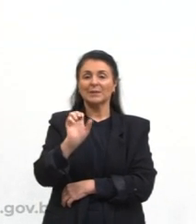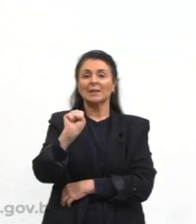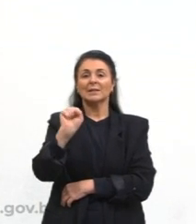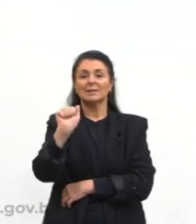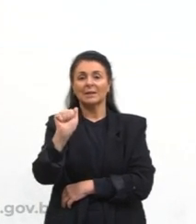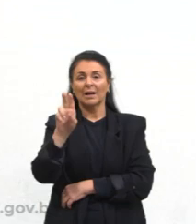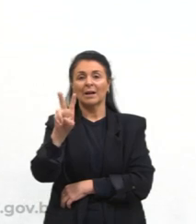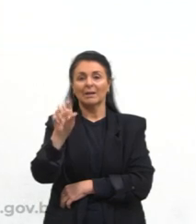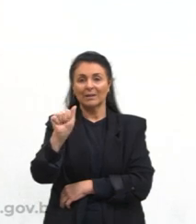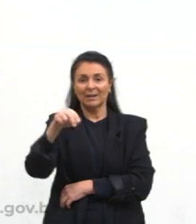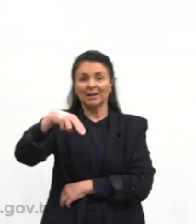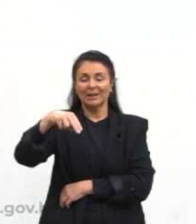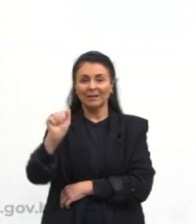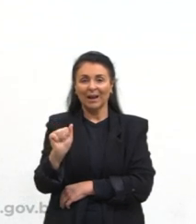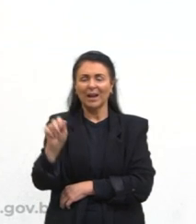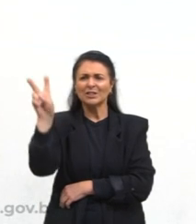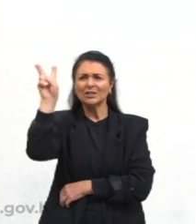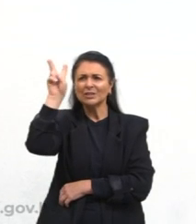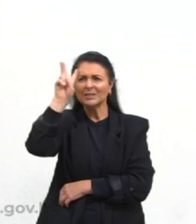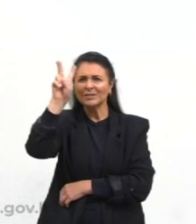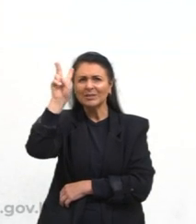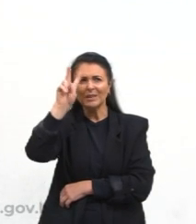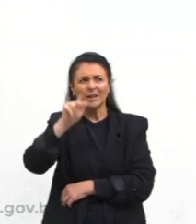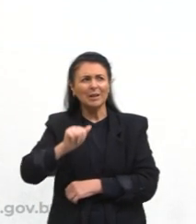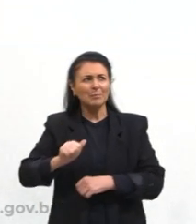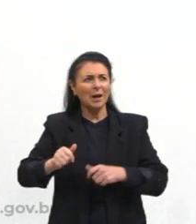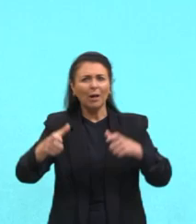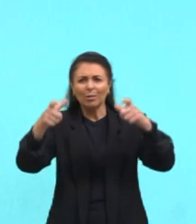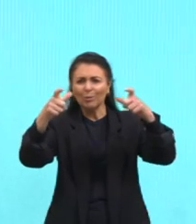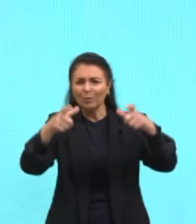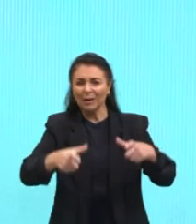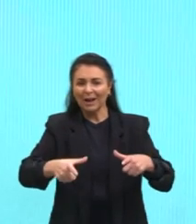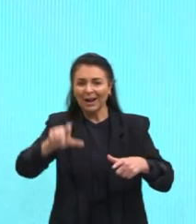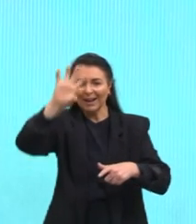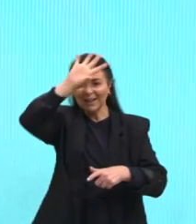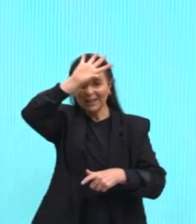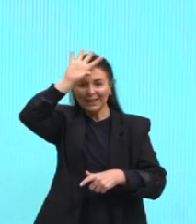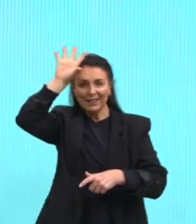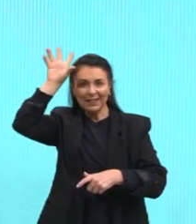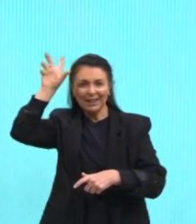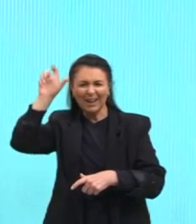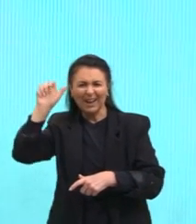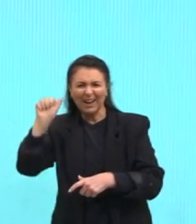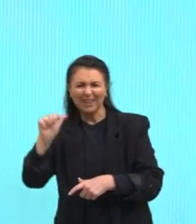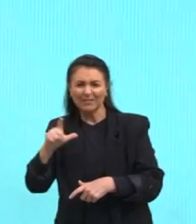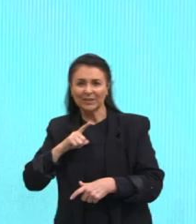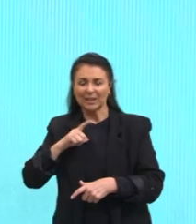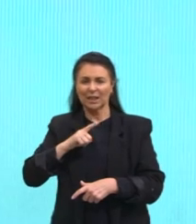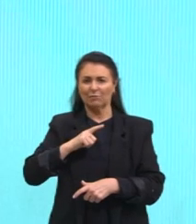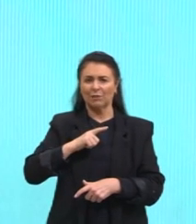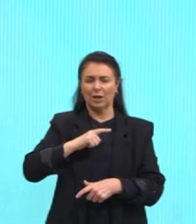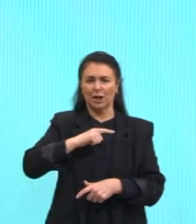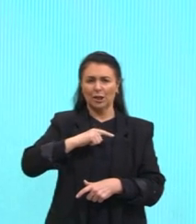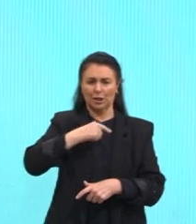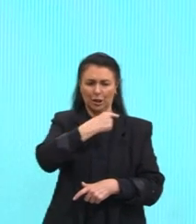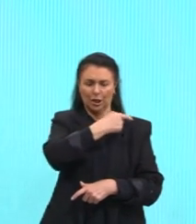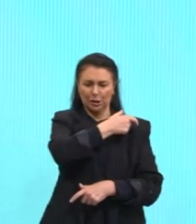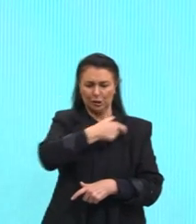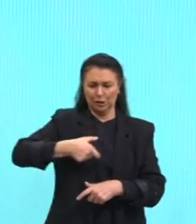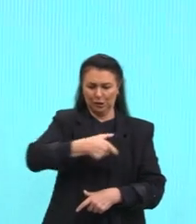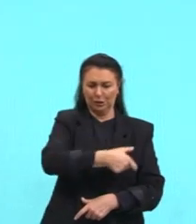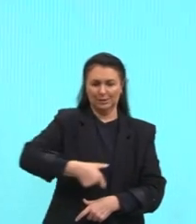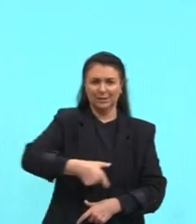sempre lembra do daquela região africana né com leões com zebras né aquela aqueles